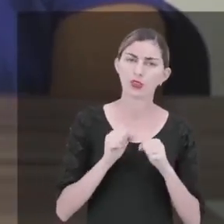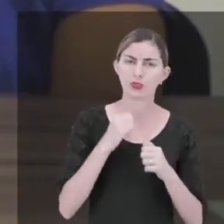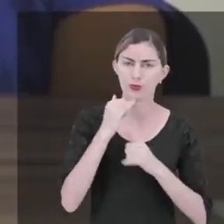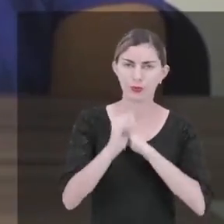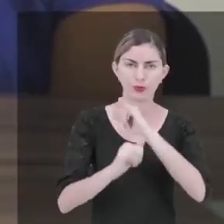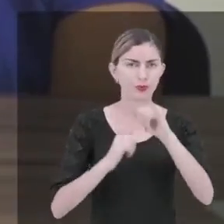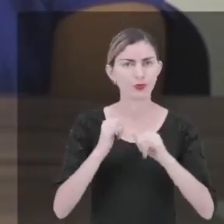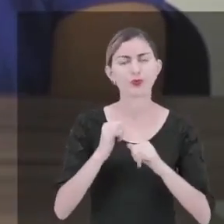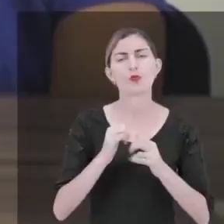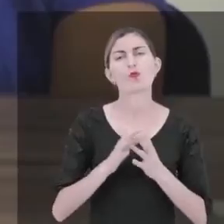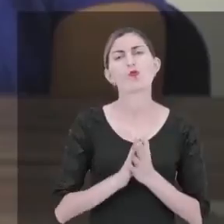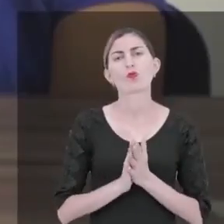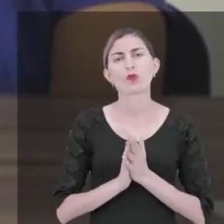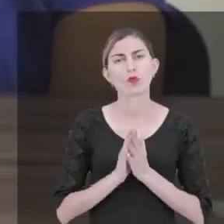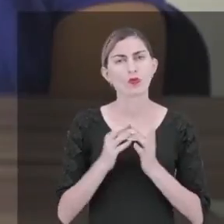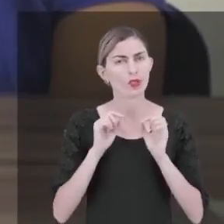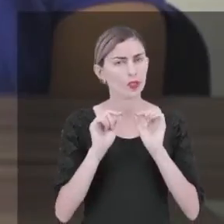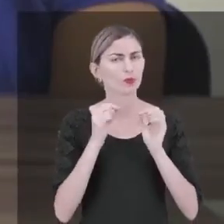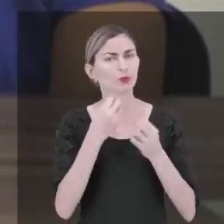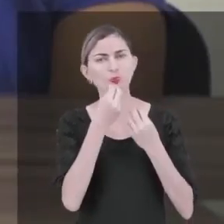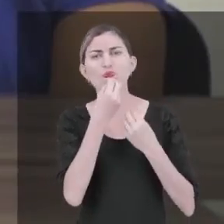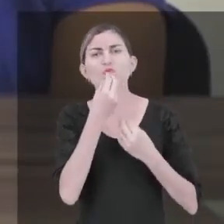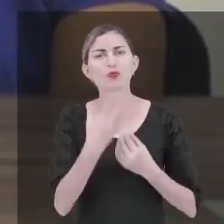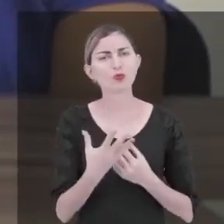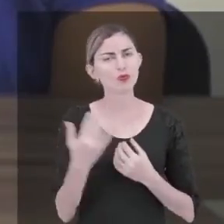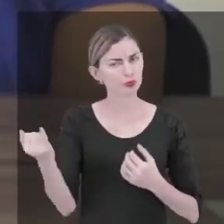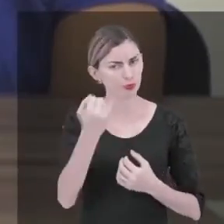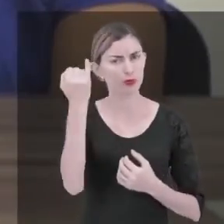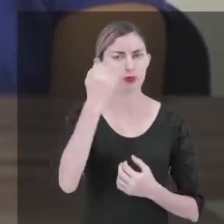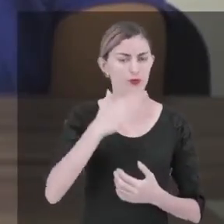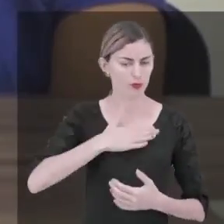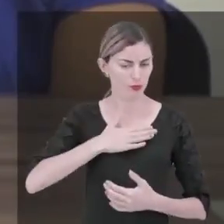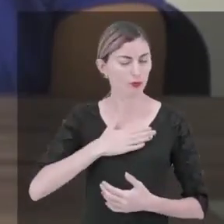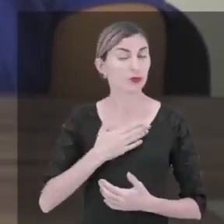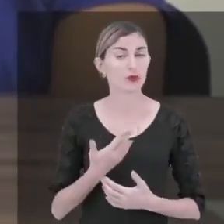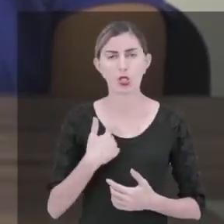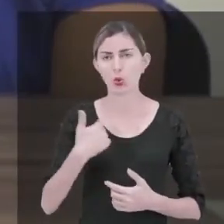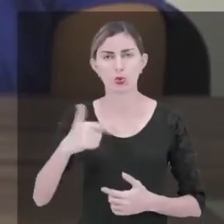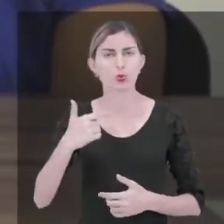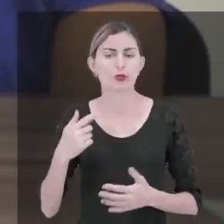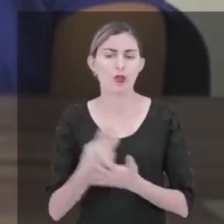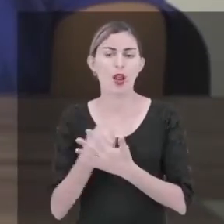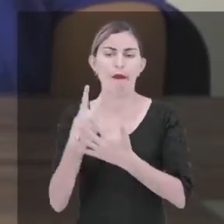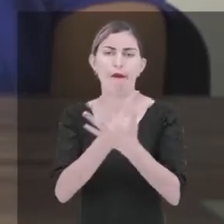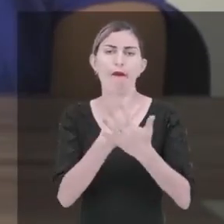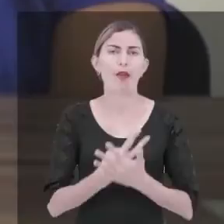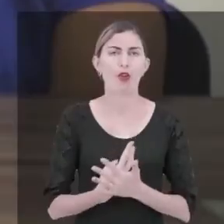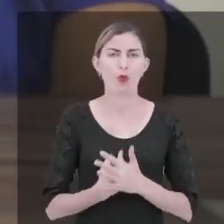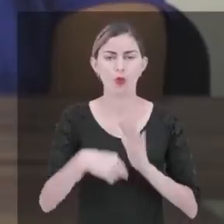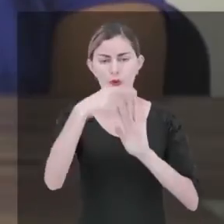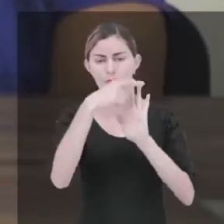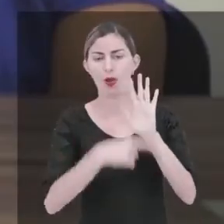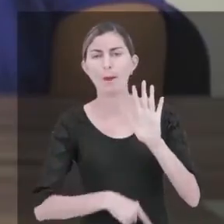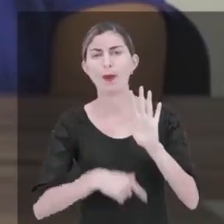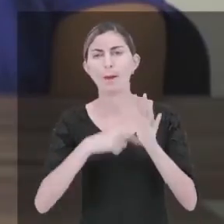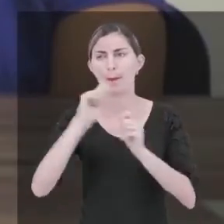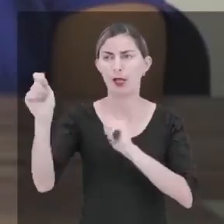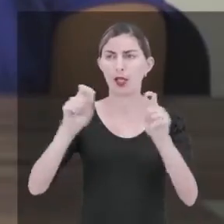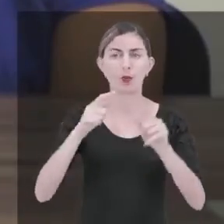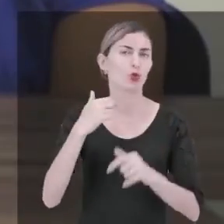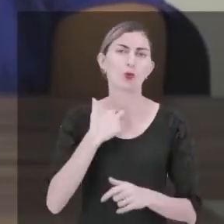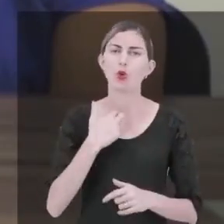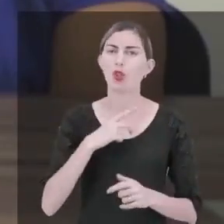posso dizer que foi muito gratificante para mim, porque eu não tive erros. E folha de pagamento não